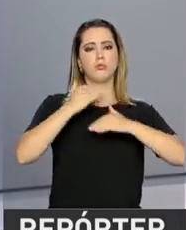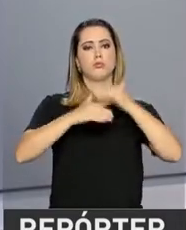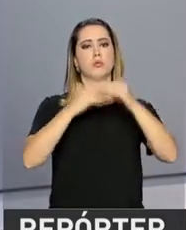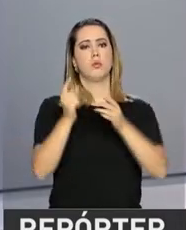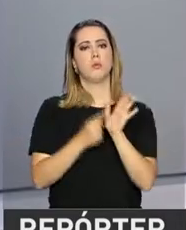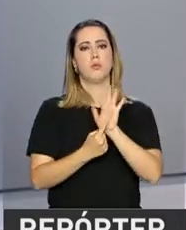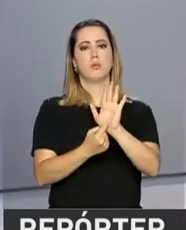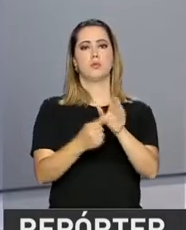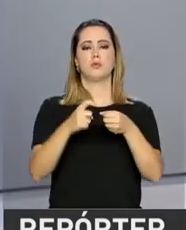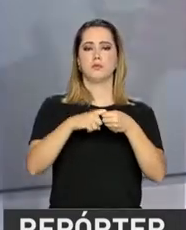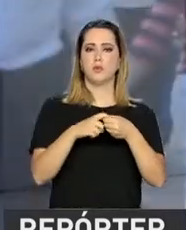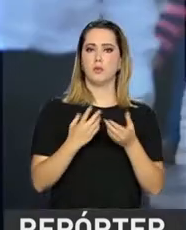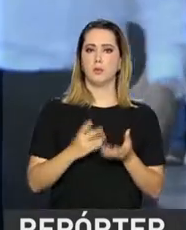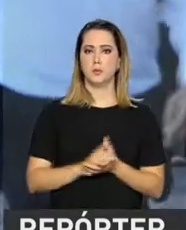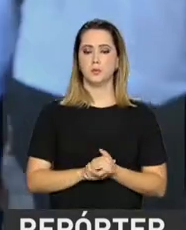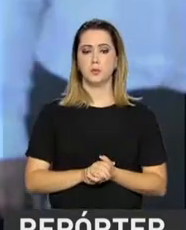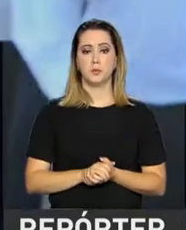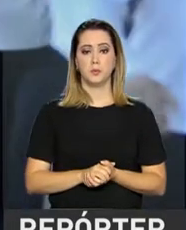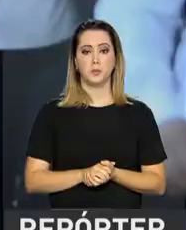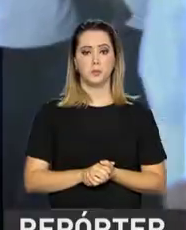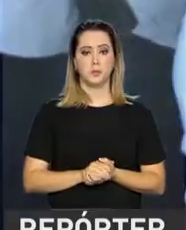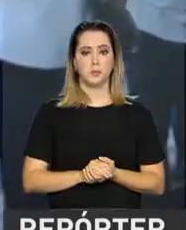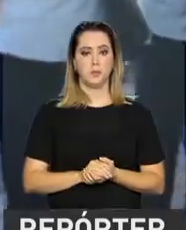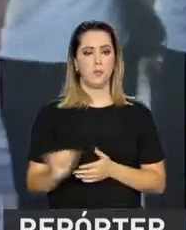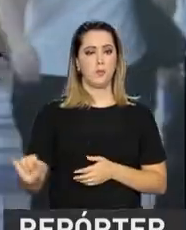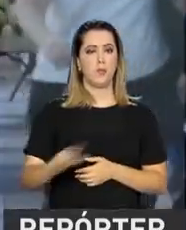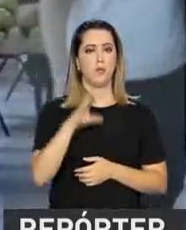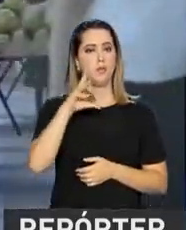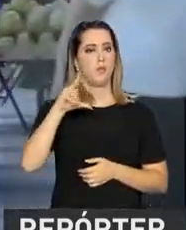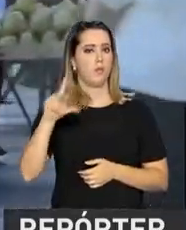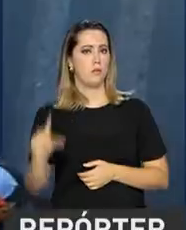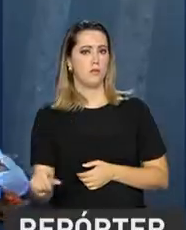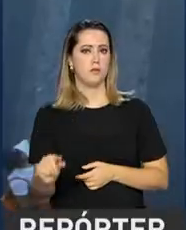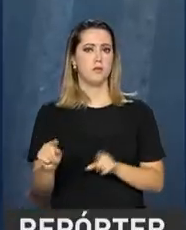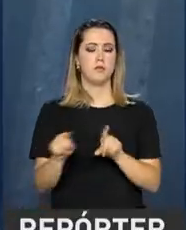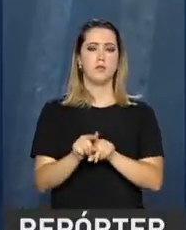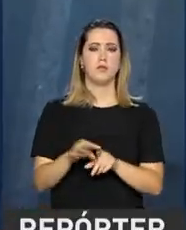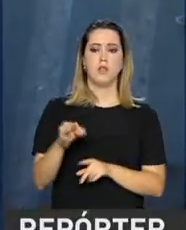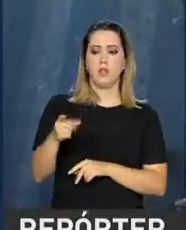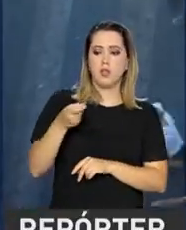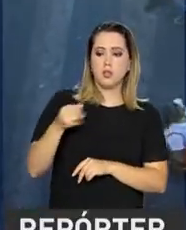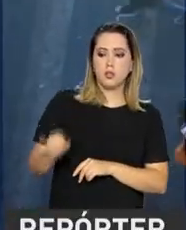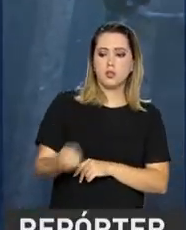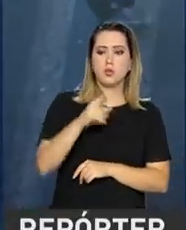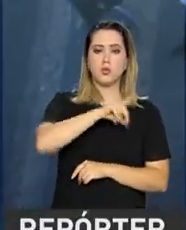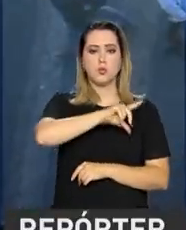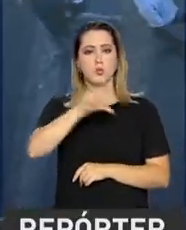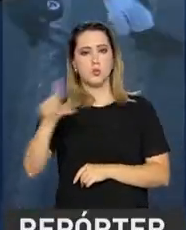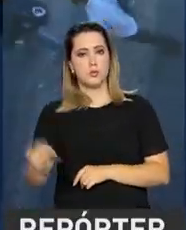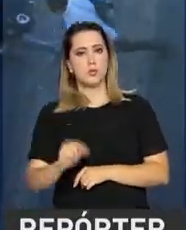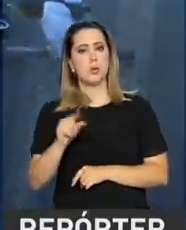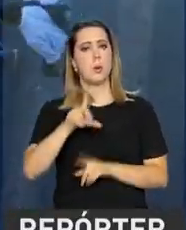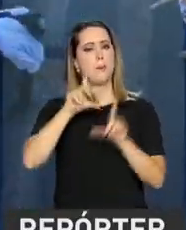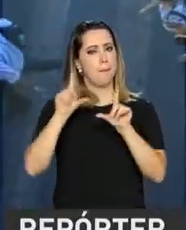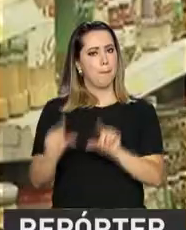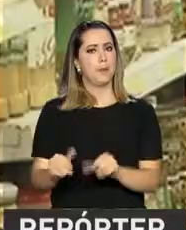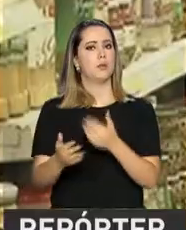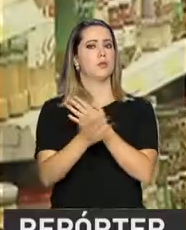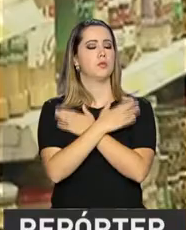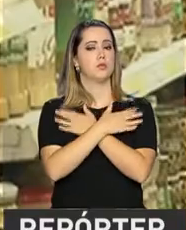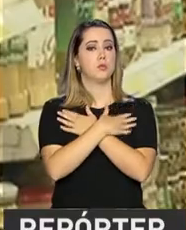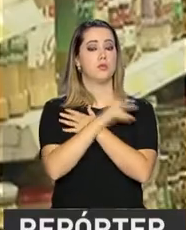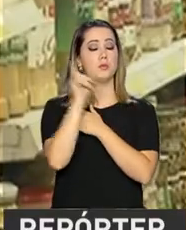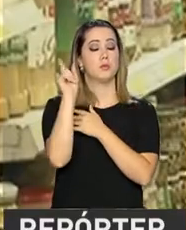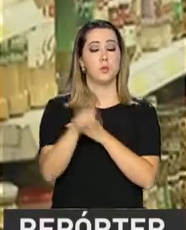recuperação inflação menor taxa de juros encolhendo e menos desemprego tudo